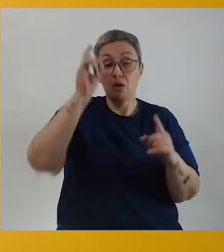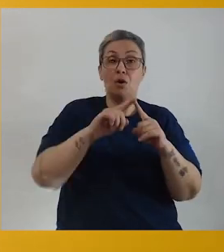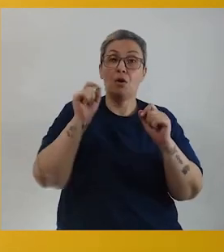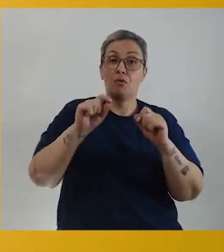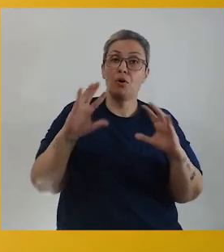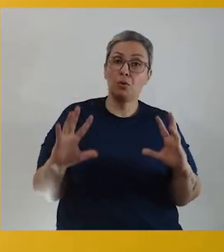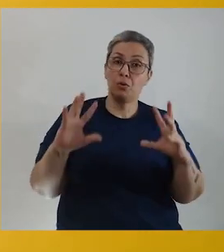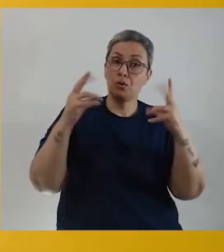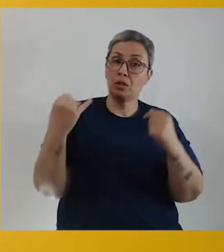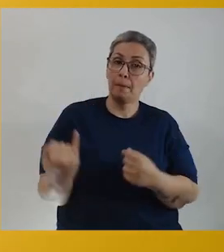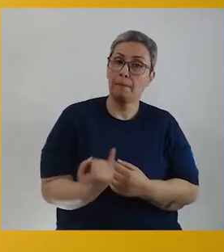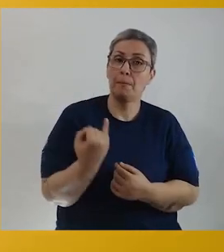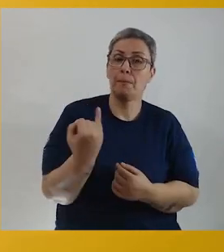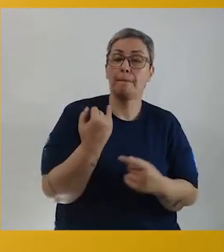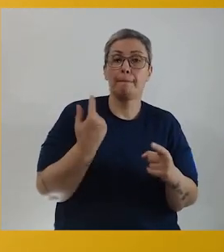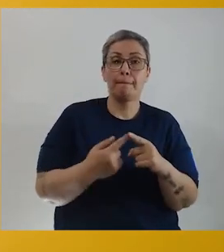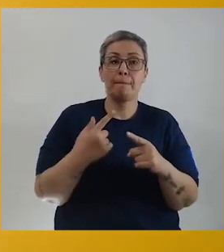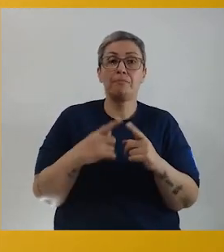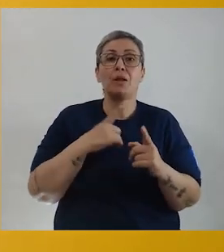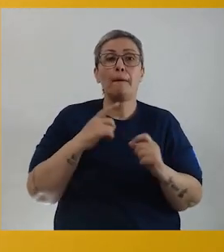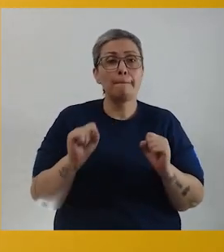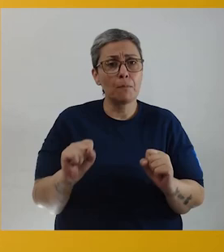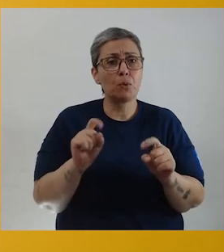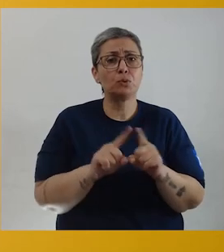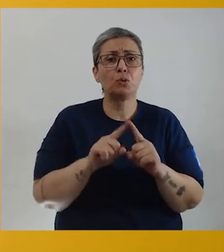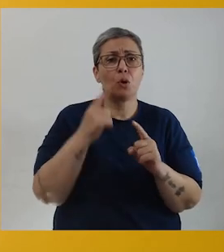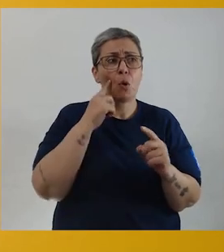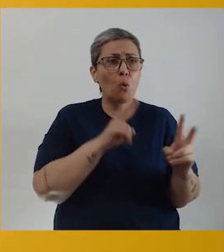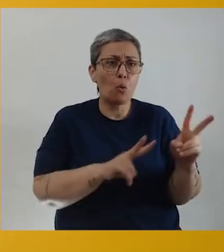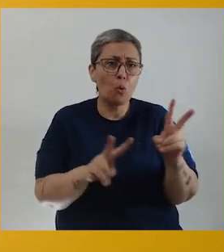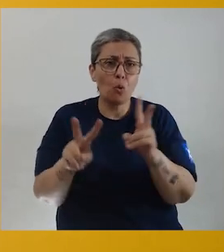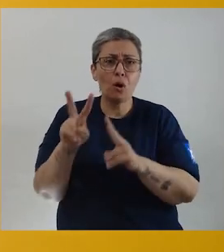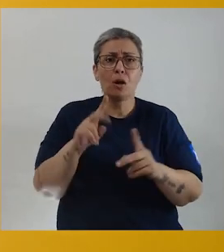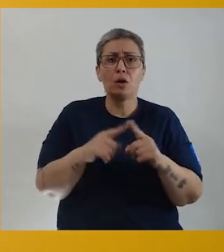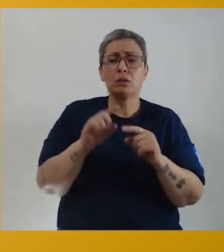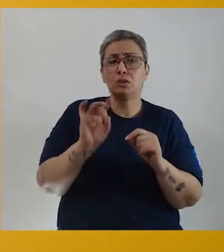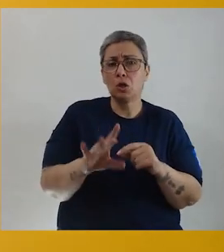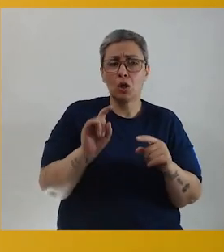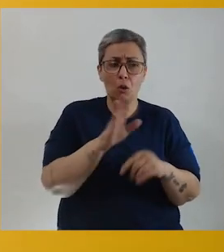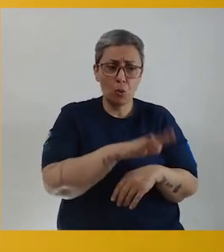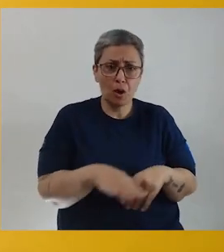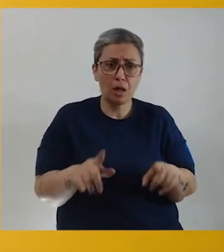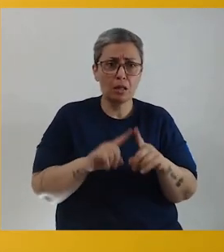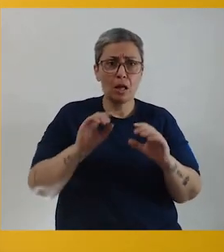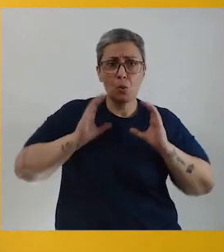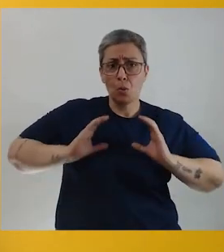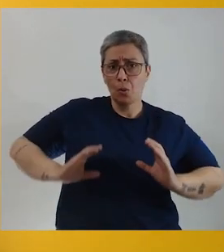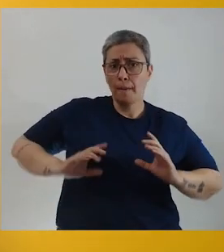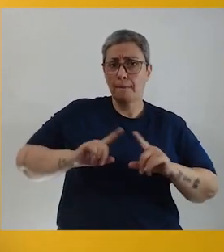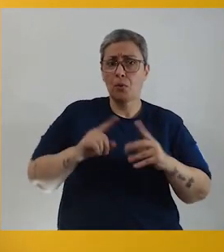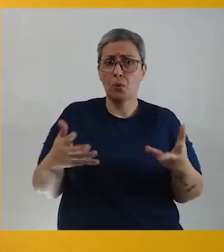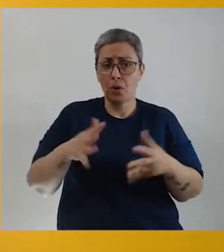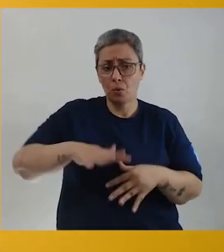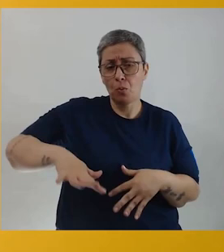Foi um evento extremamente importante, onde nós pudemos aí observar, né, não só a criança, o comportamento